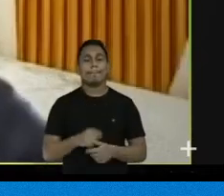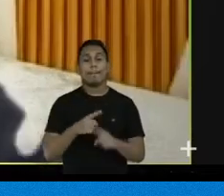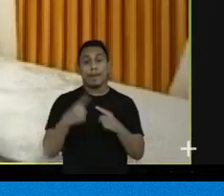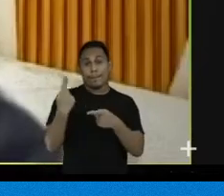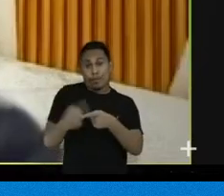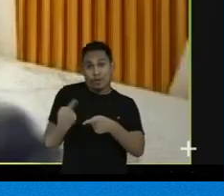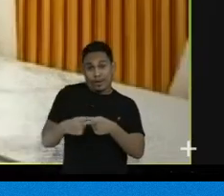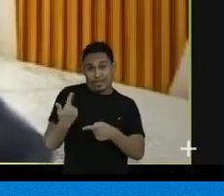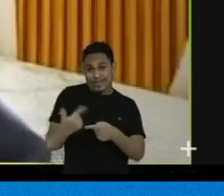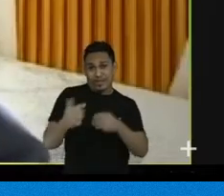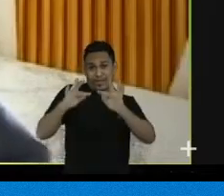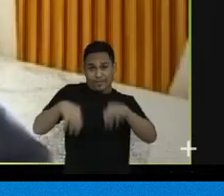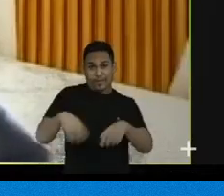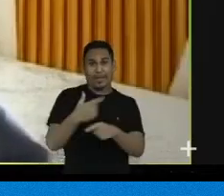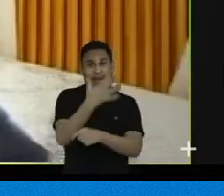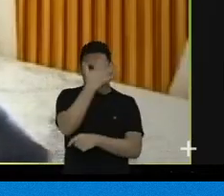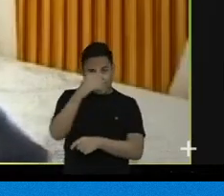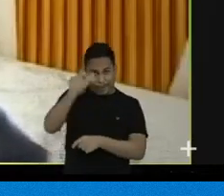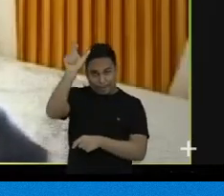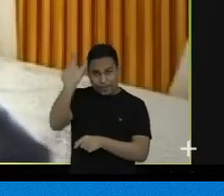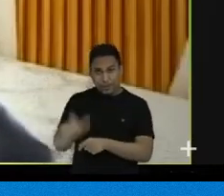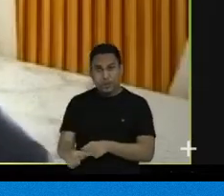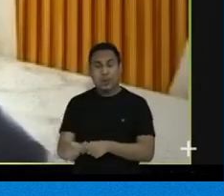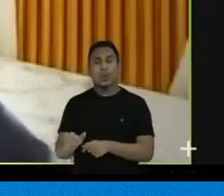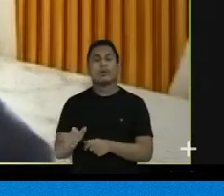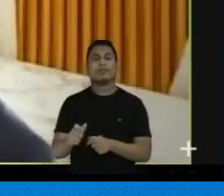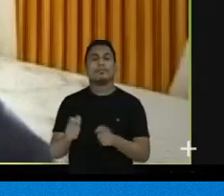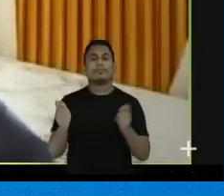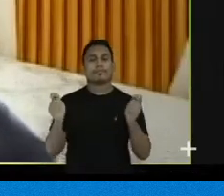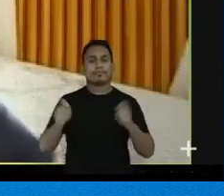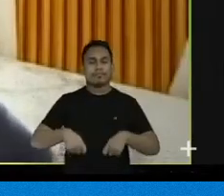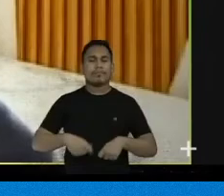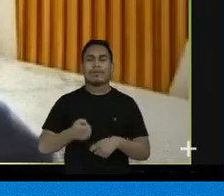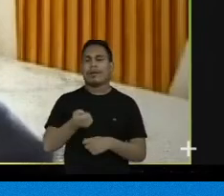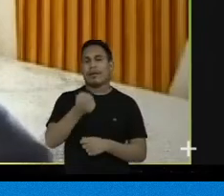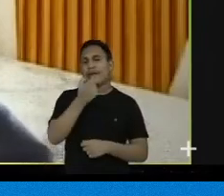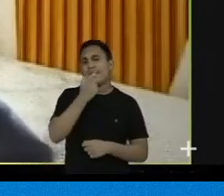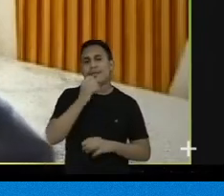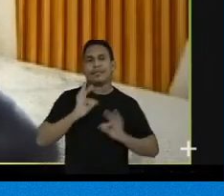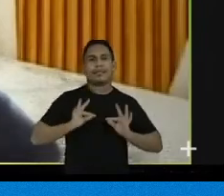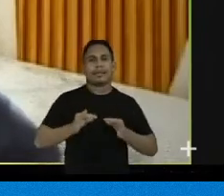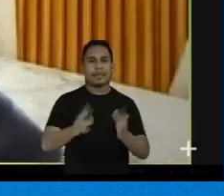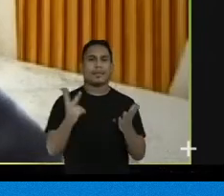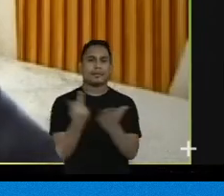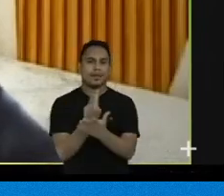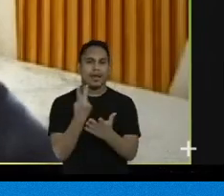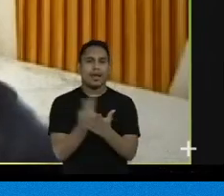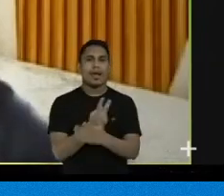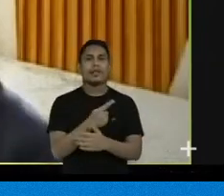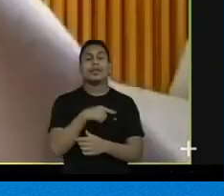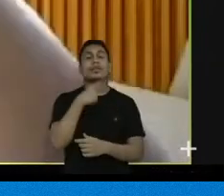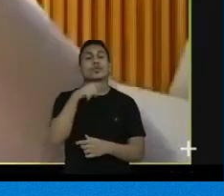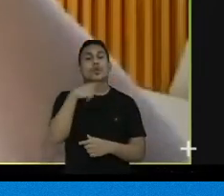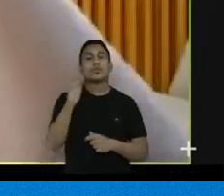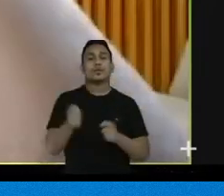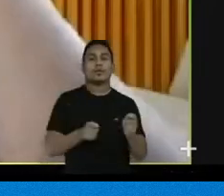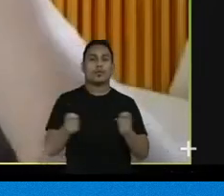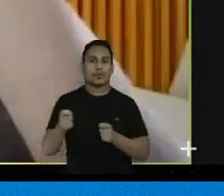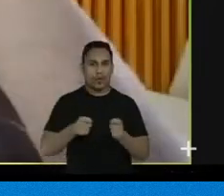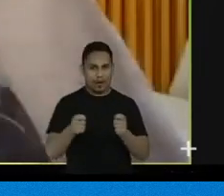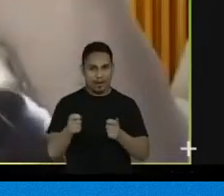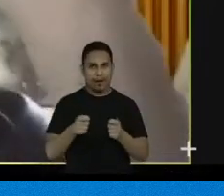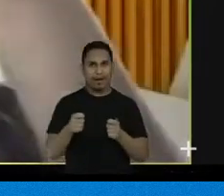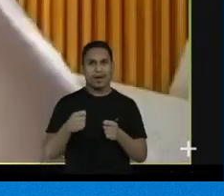pessoa foi muitas vezes inadequadamente orientada e acaba não gerenciando essas questões de estilo de vida que